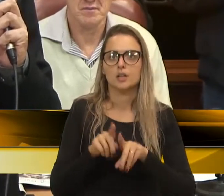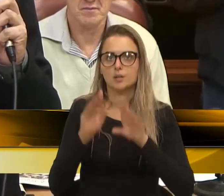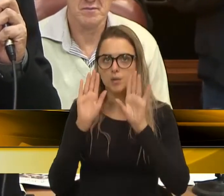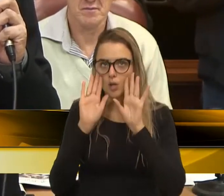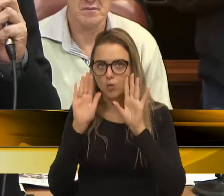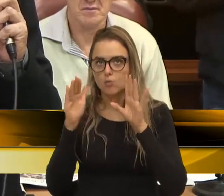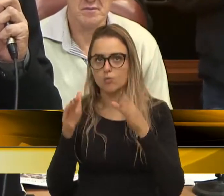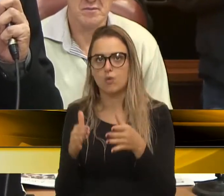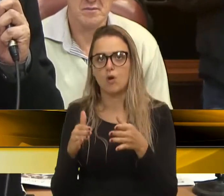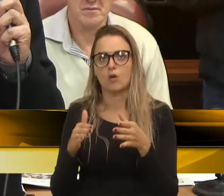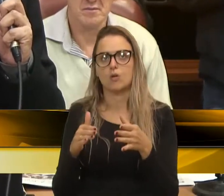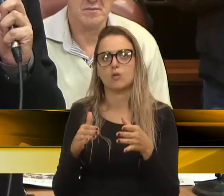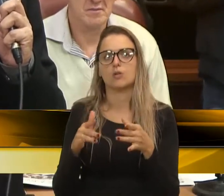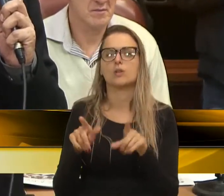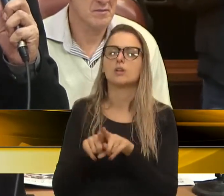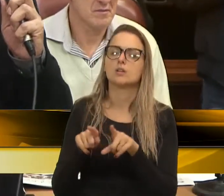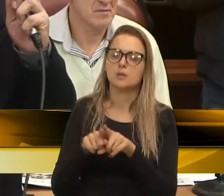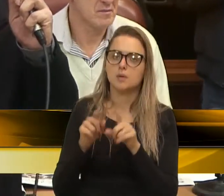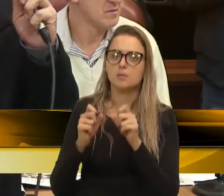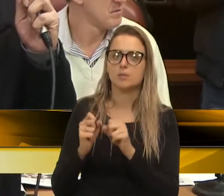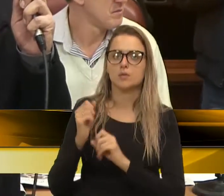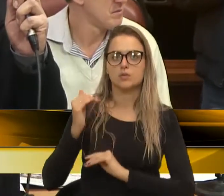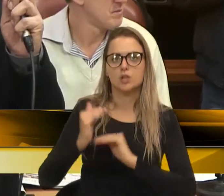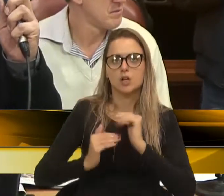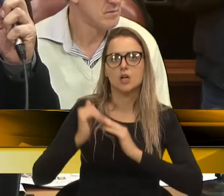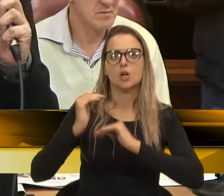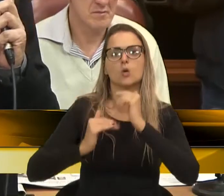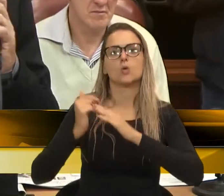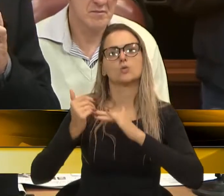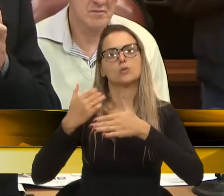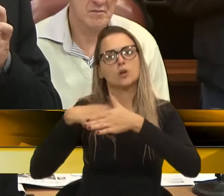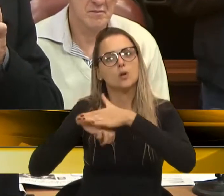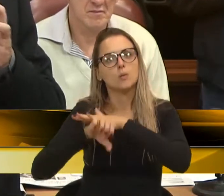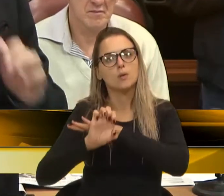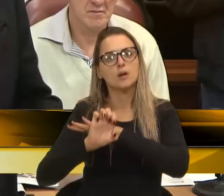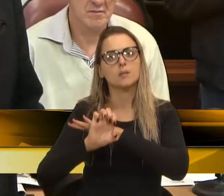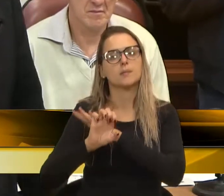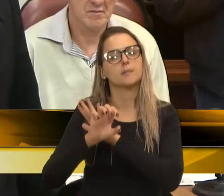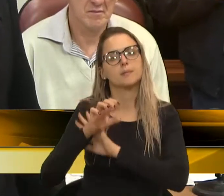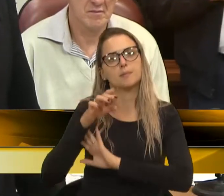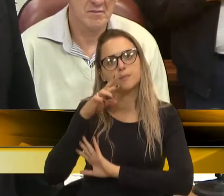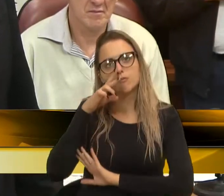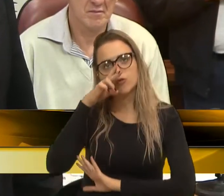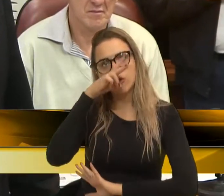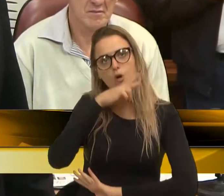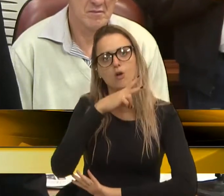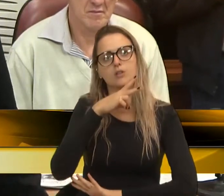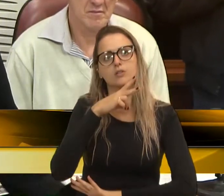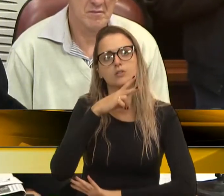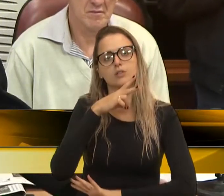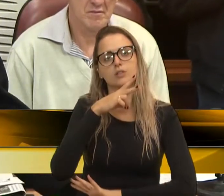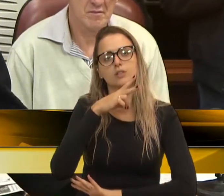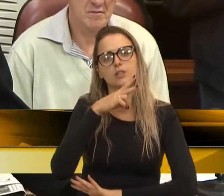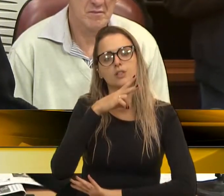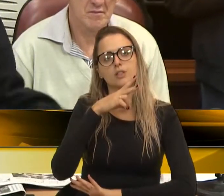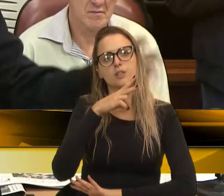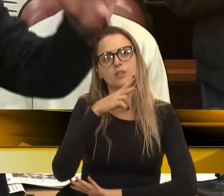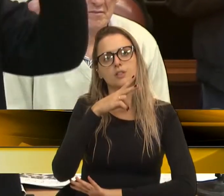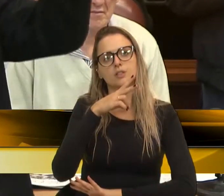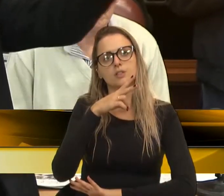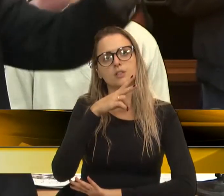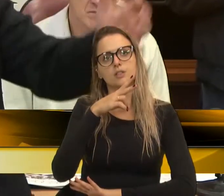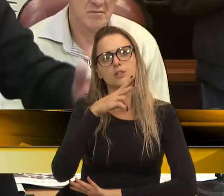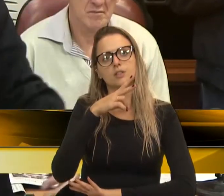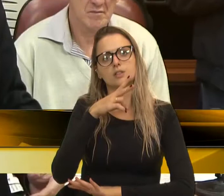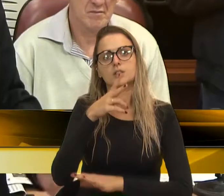agricultura, onde que se podia criar ali um empreendimento muito forte e que talvez assim até